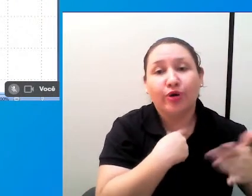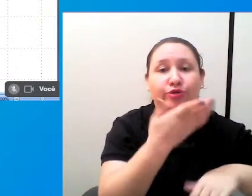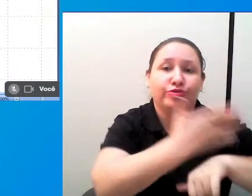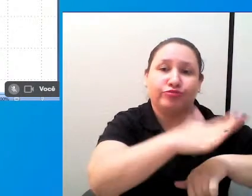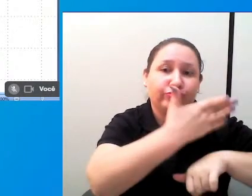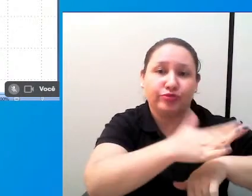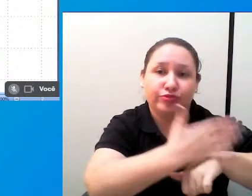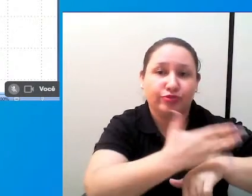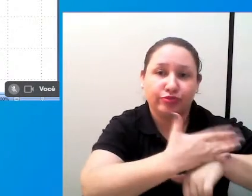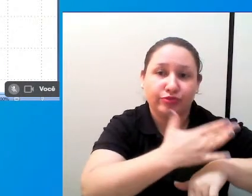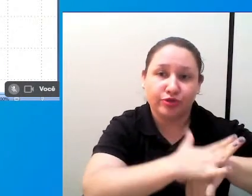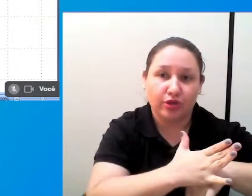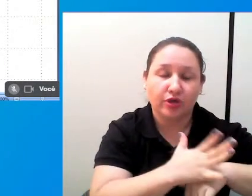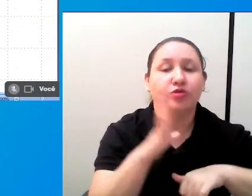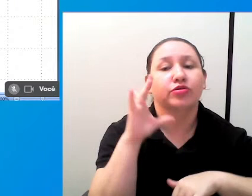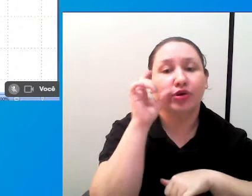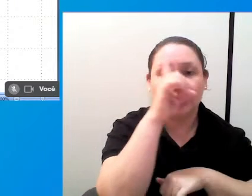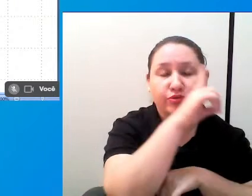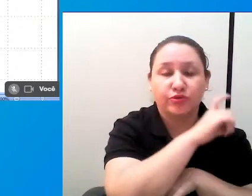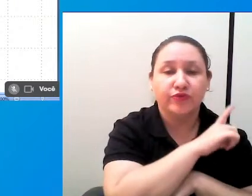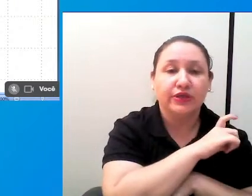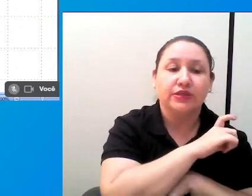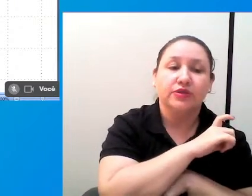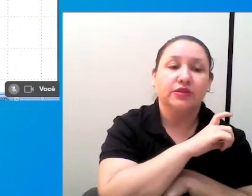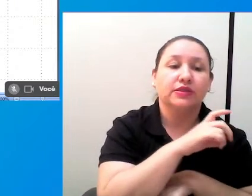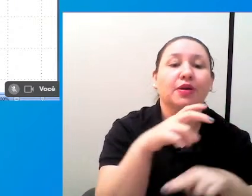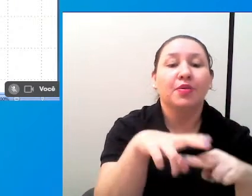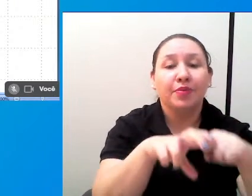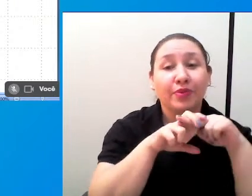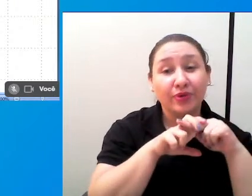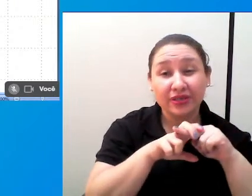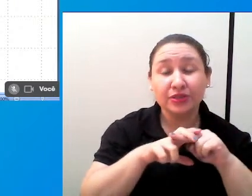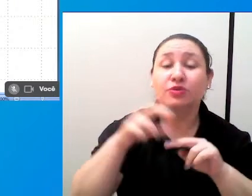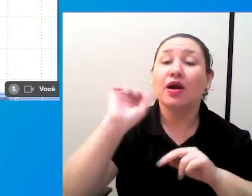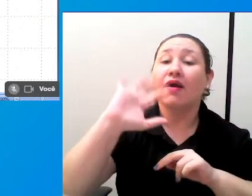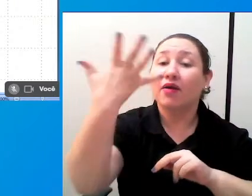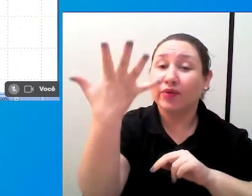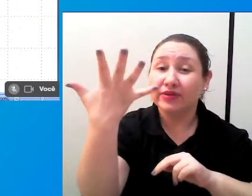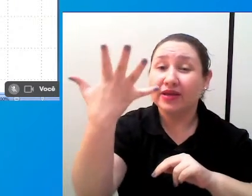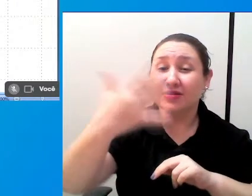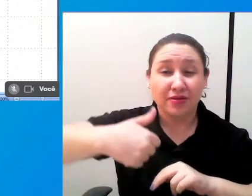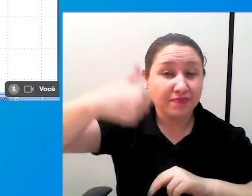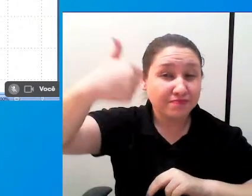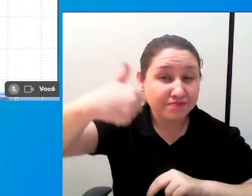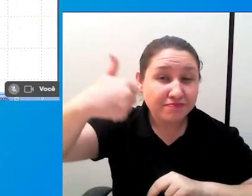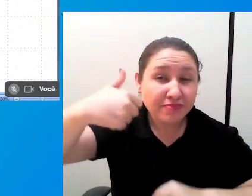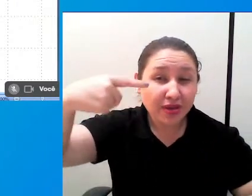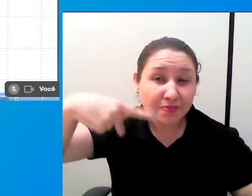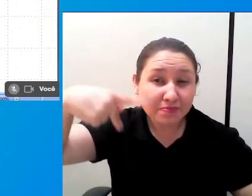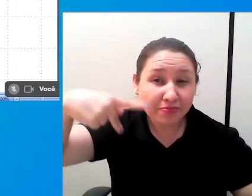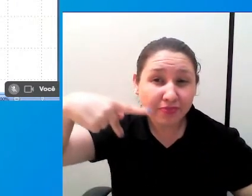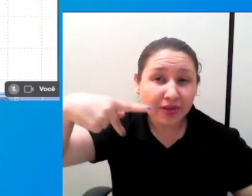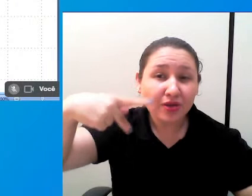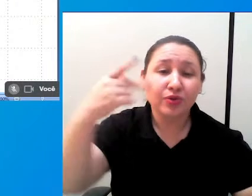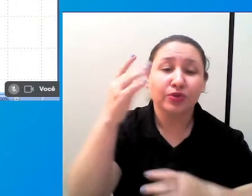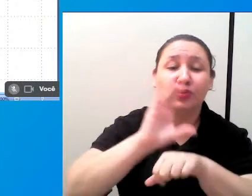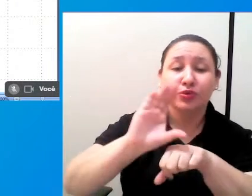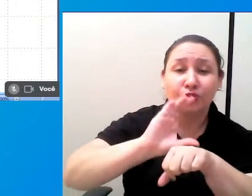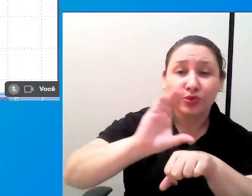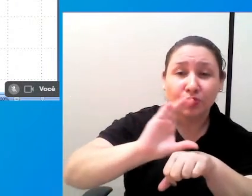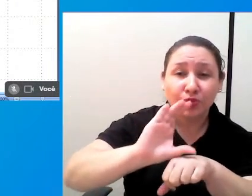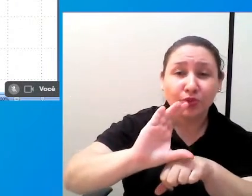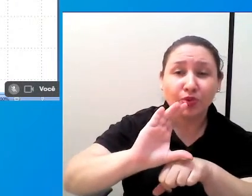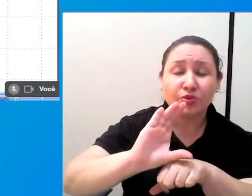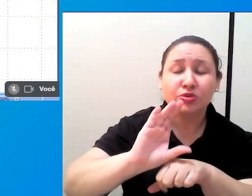constantes, especialmente no primeiro semestre. É uma grande evasão no primeiro e no segundo semestre. A evasão é muito elevada nesses semestres, então acaba